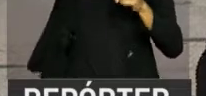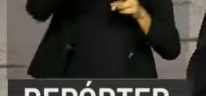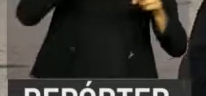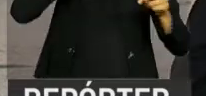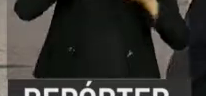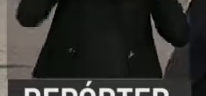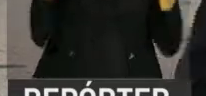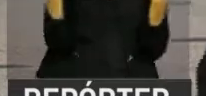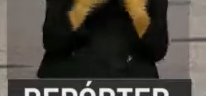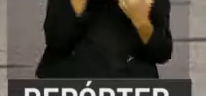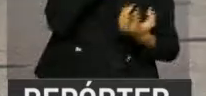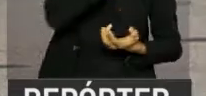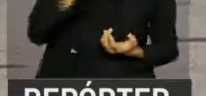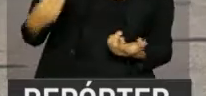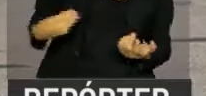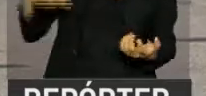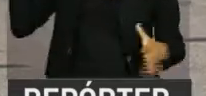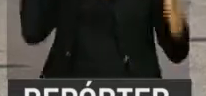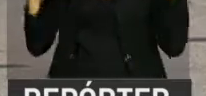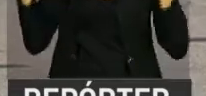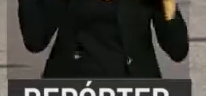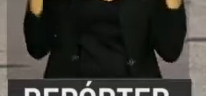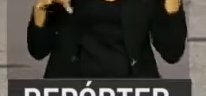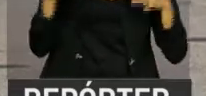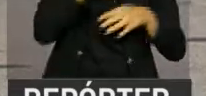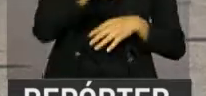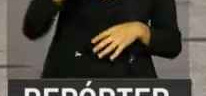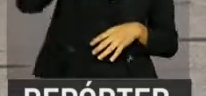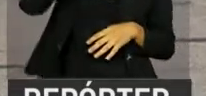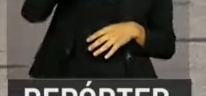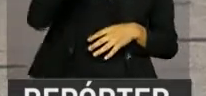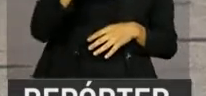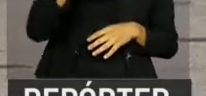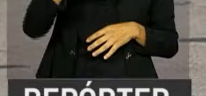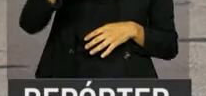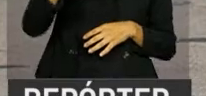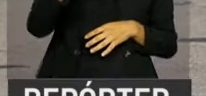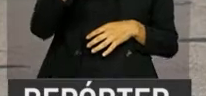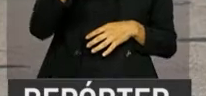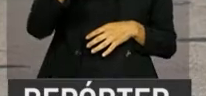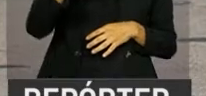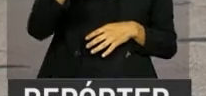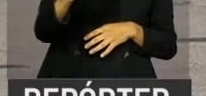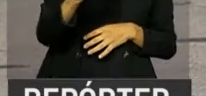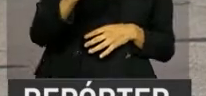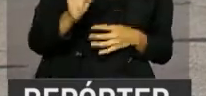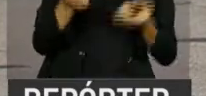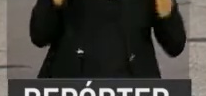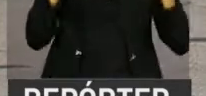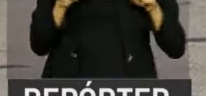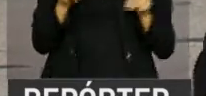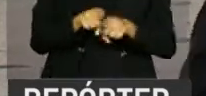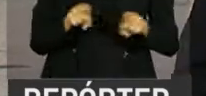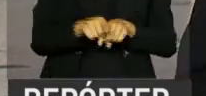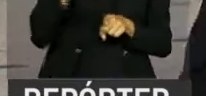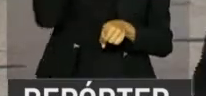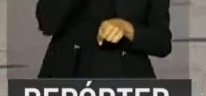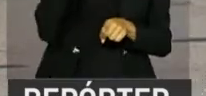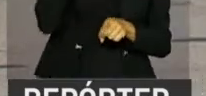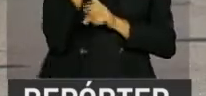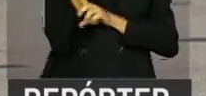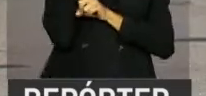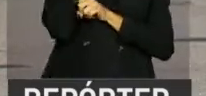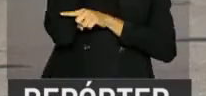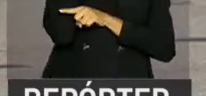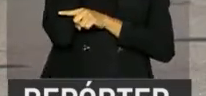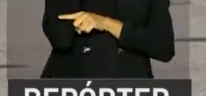do turismo o ministro max beltrão agora olha só durante o final de semana o presidente michel temer ele